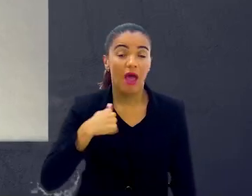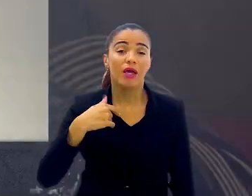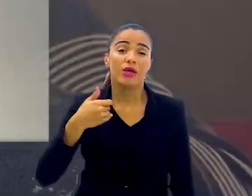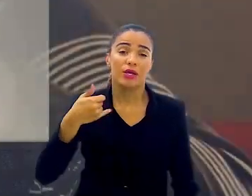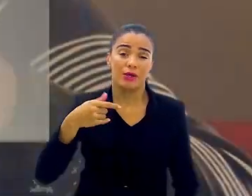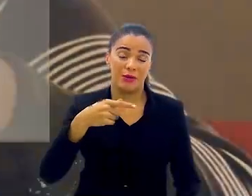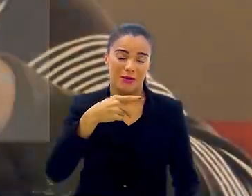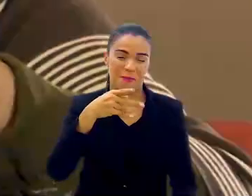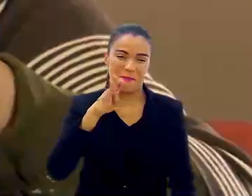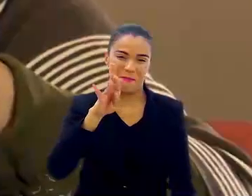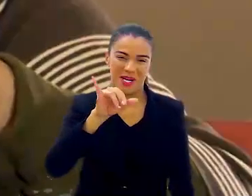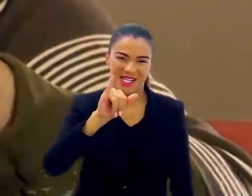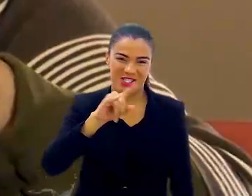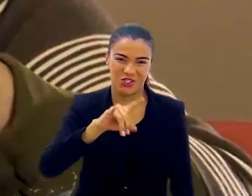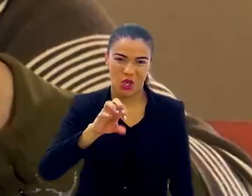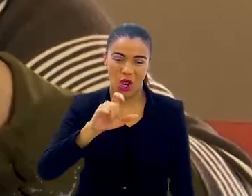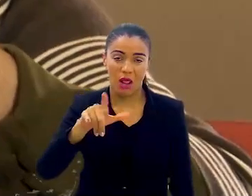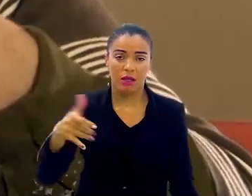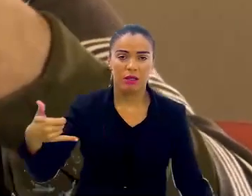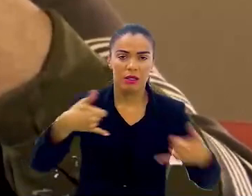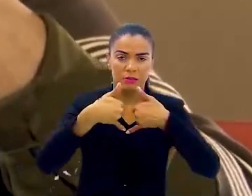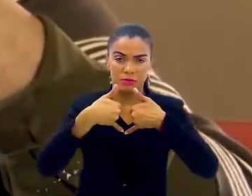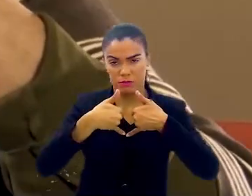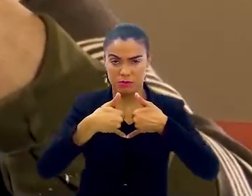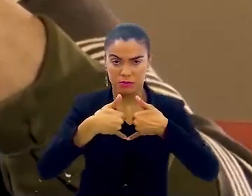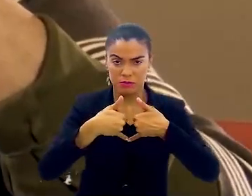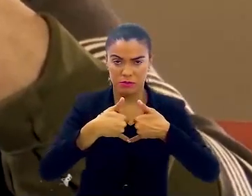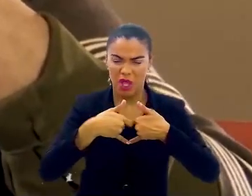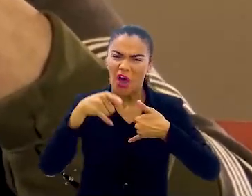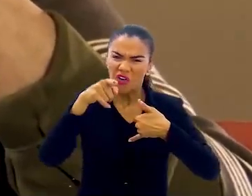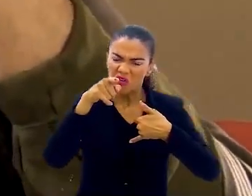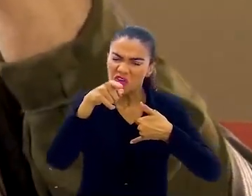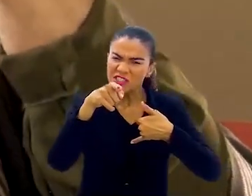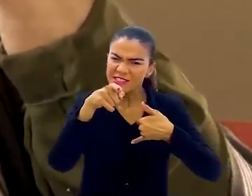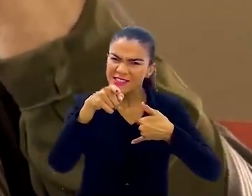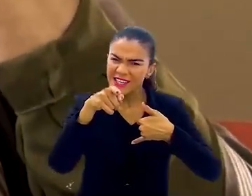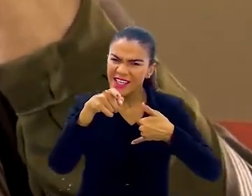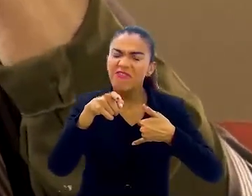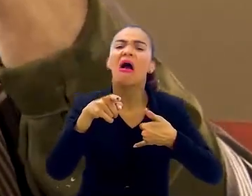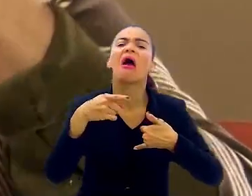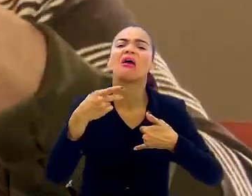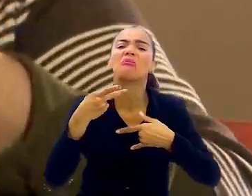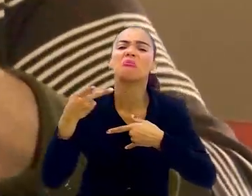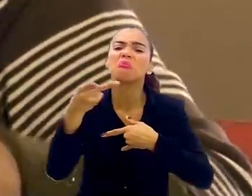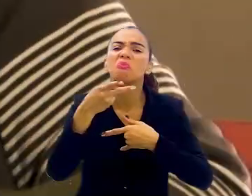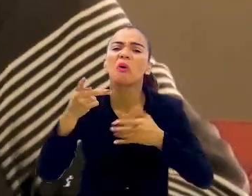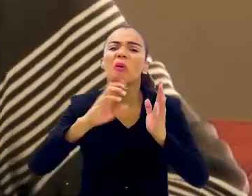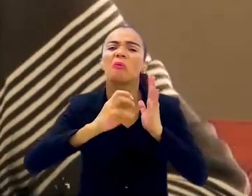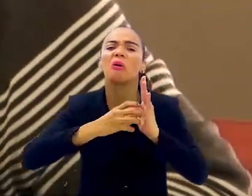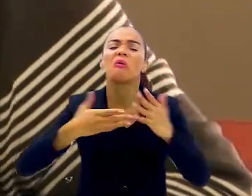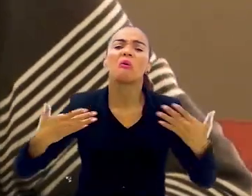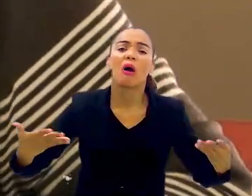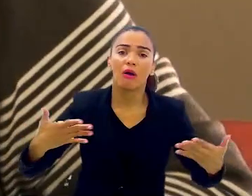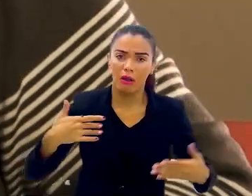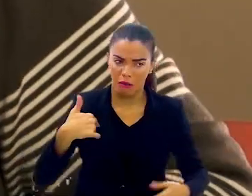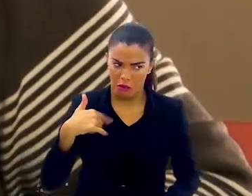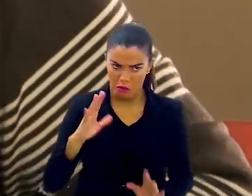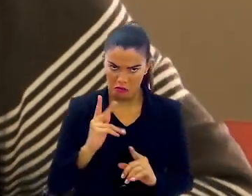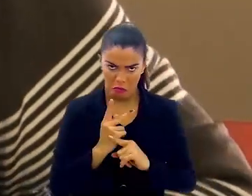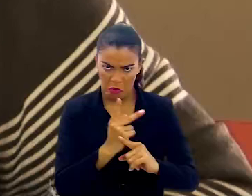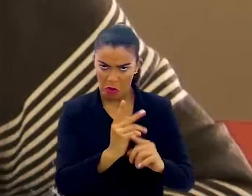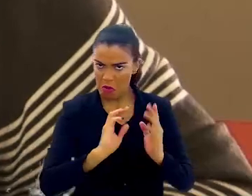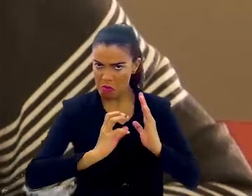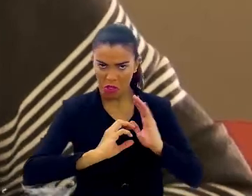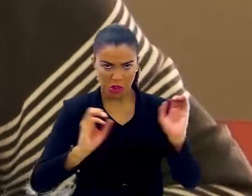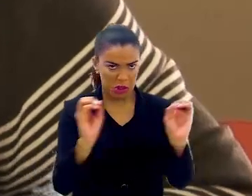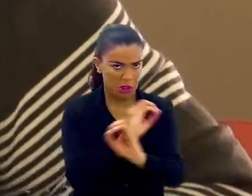o Brizola liga. E ele disse, vem cá, você vai para que partido? Eu disse, eu não vou